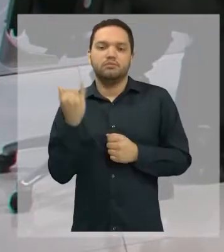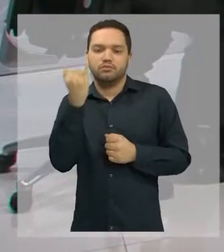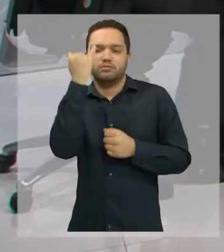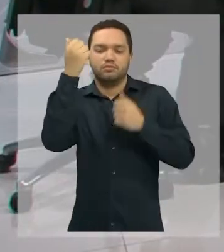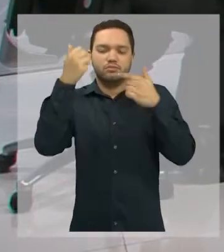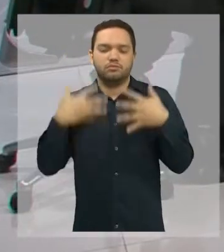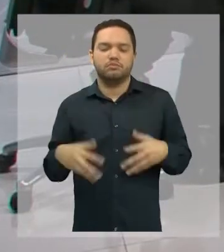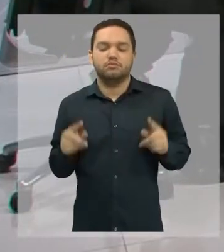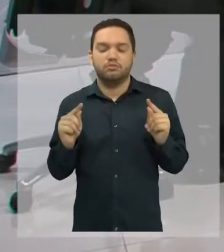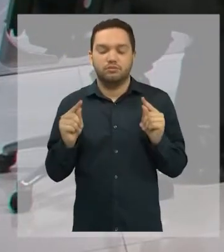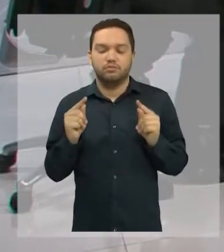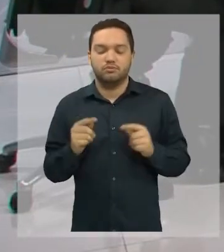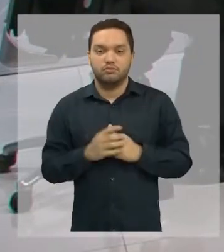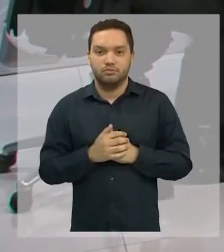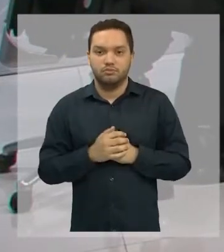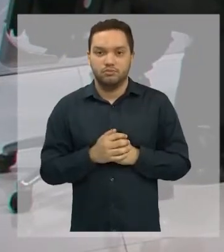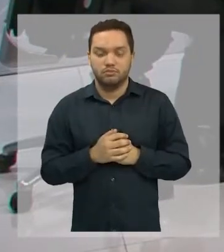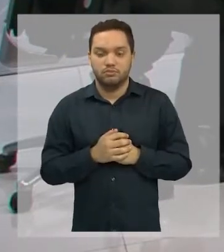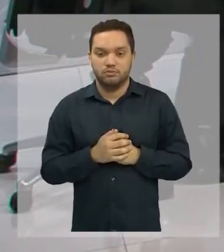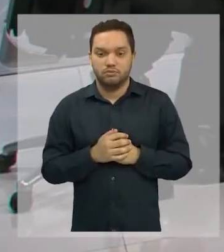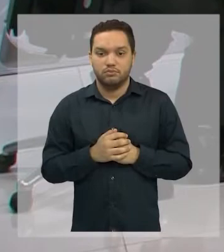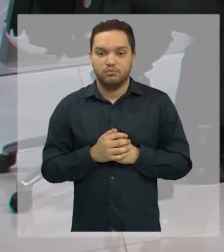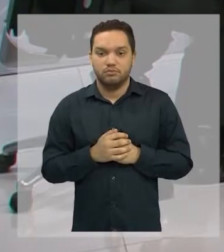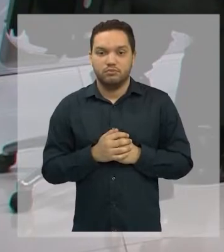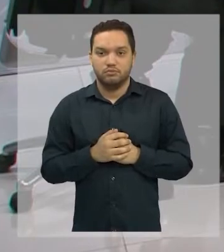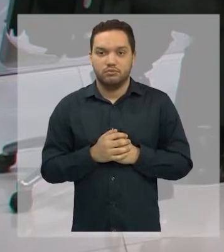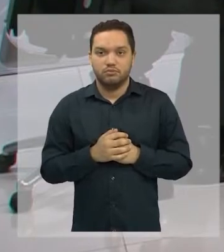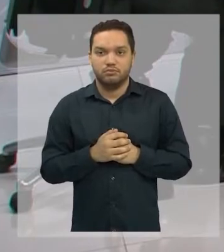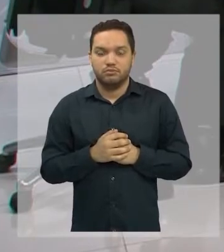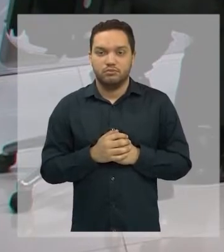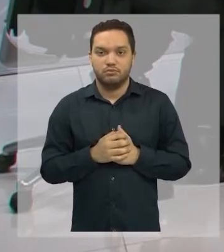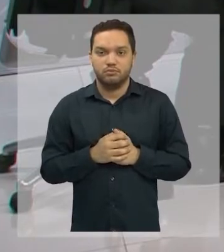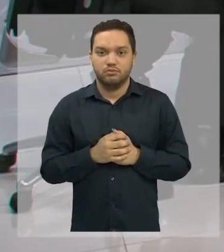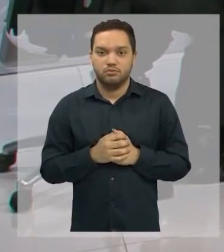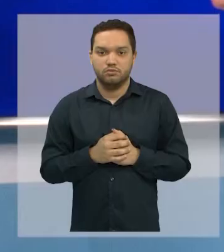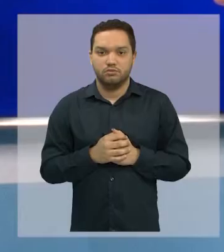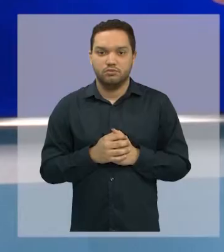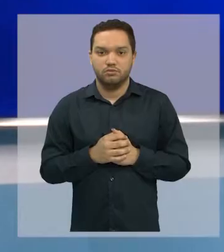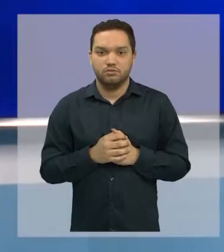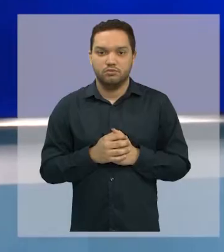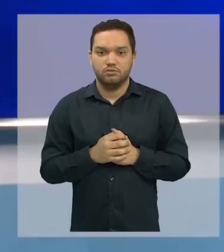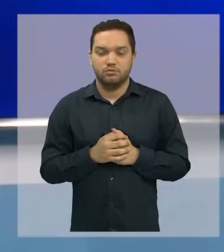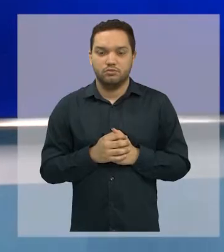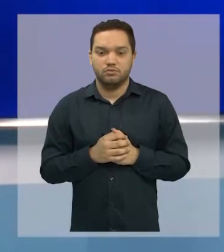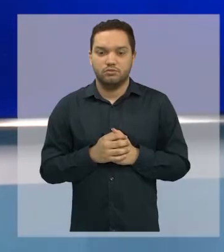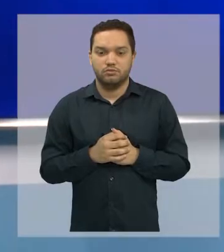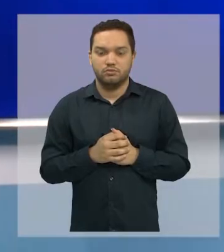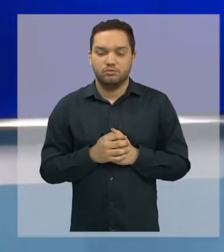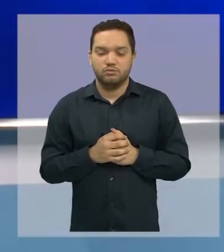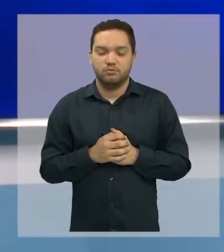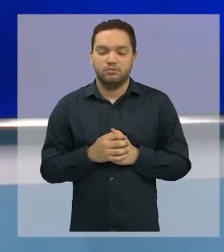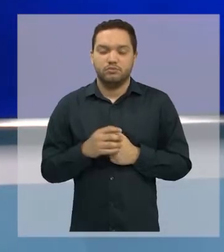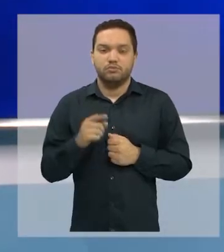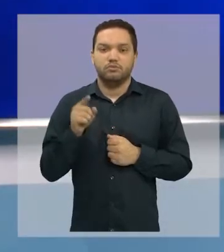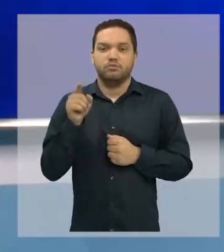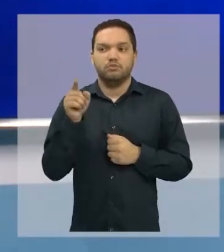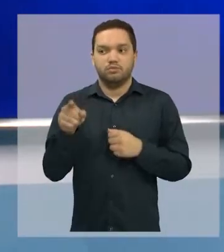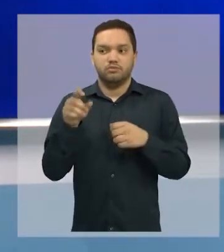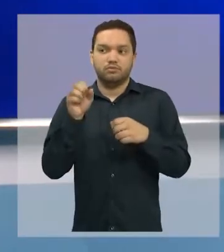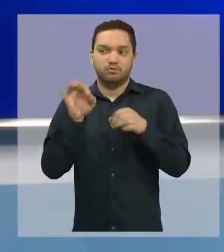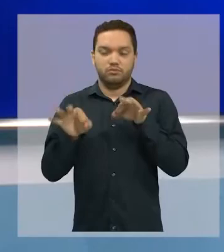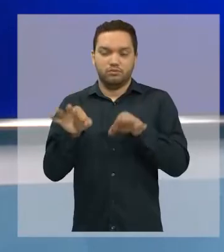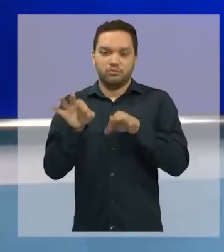importante. Uma coisa é o julgador, seja ele qual for, fazer